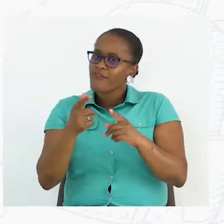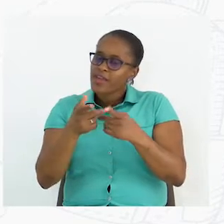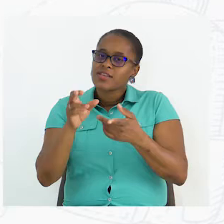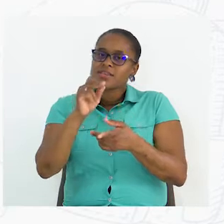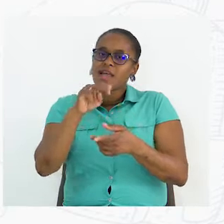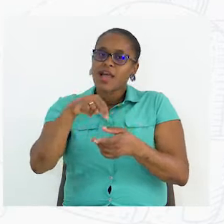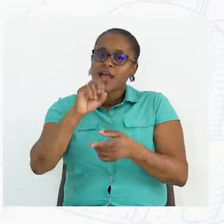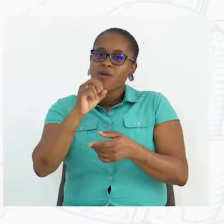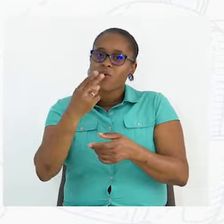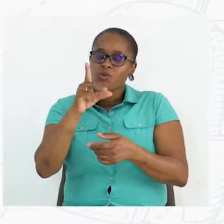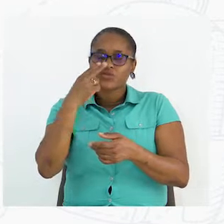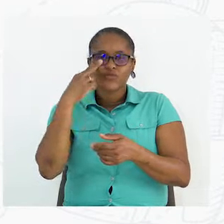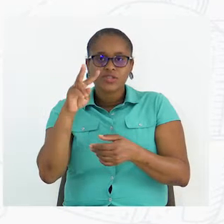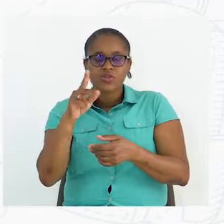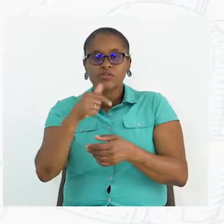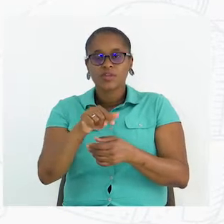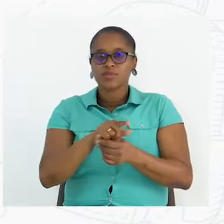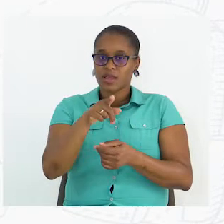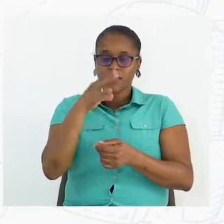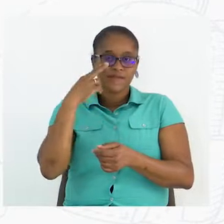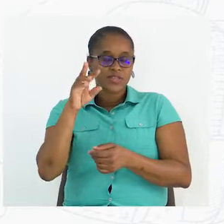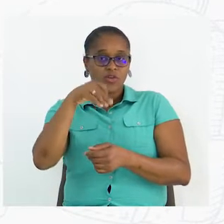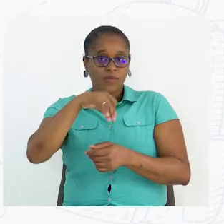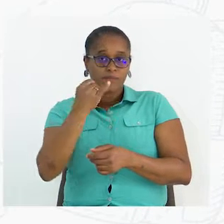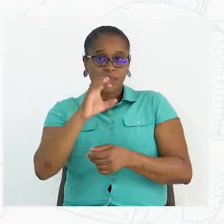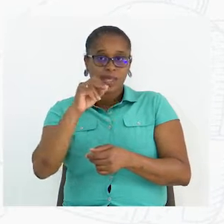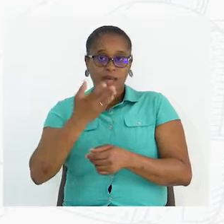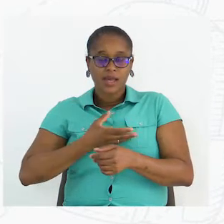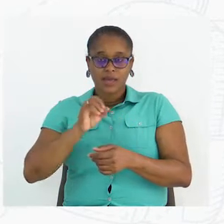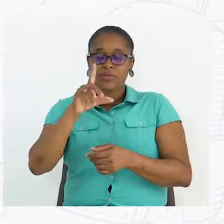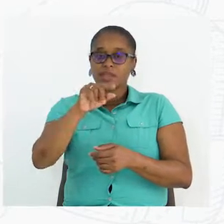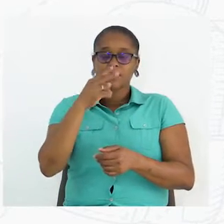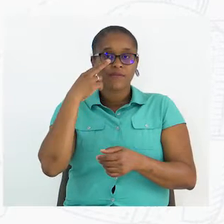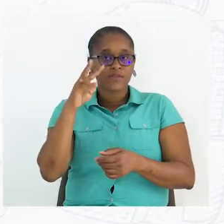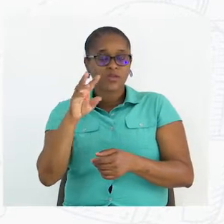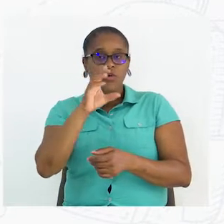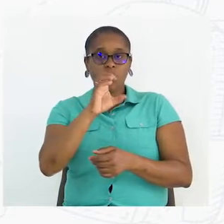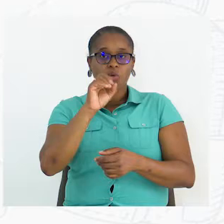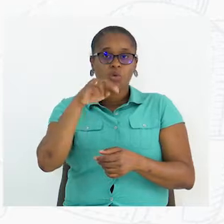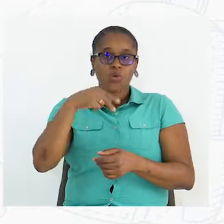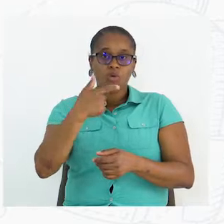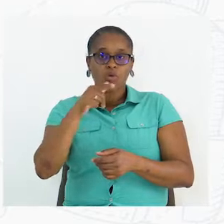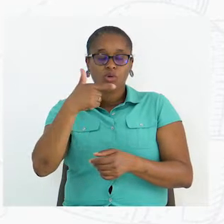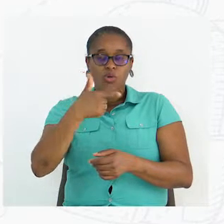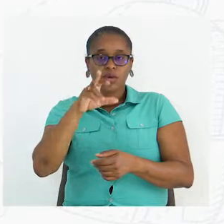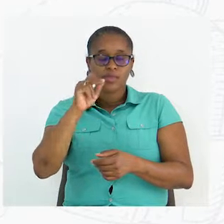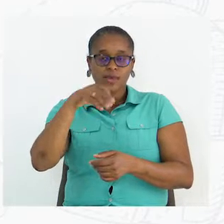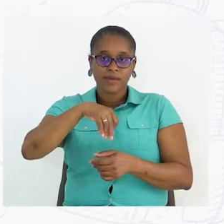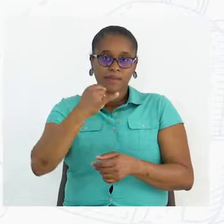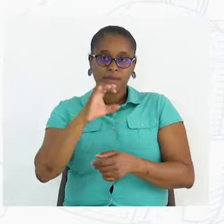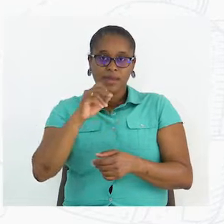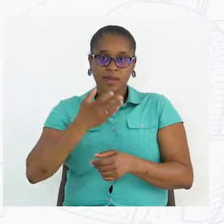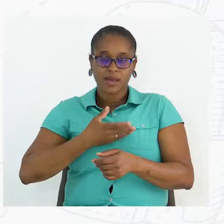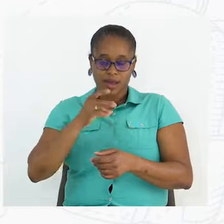diversos ângulos de visão. Temos visão picado e visão contrapicado. Na visão picado,